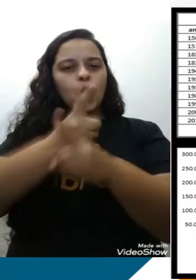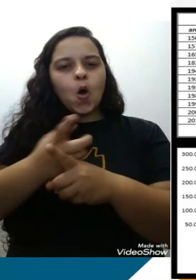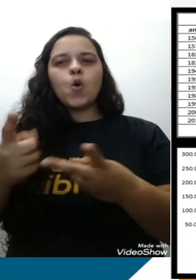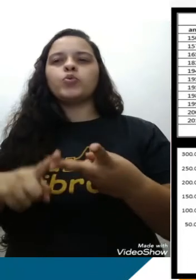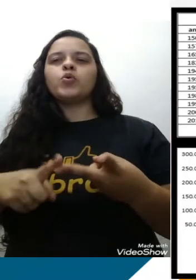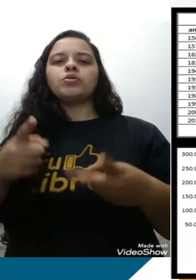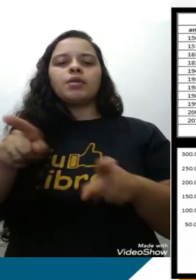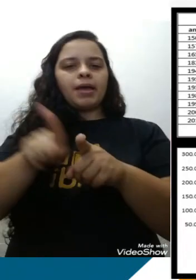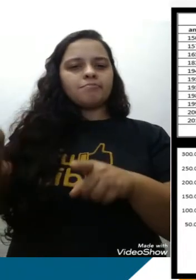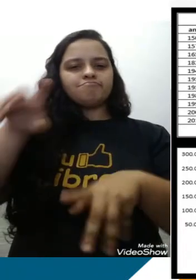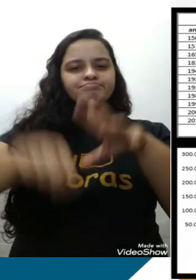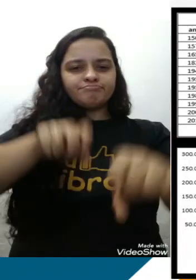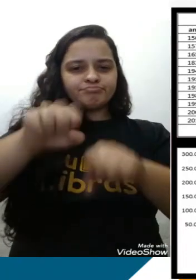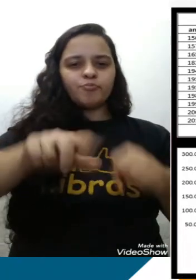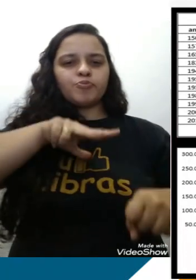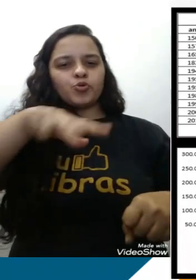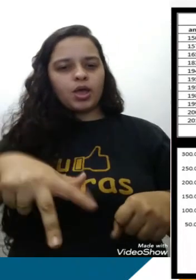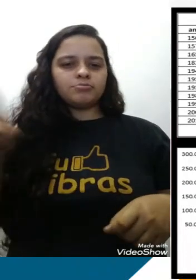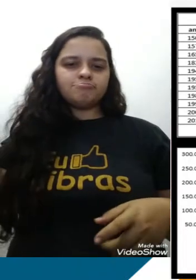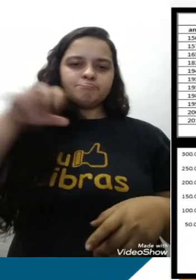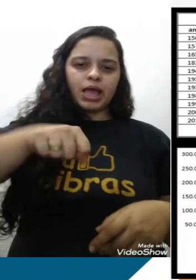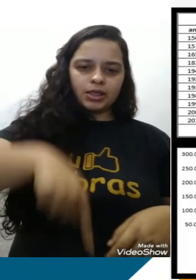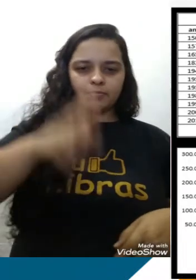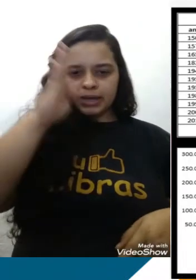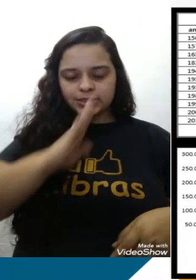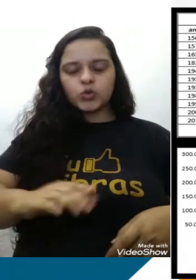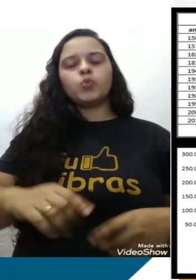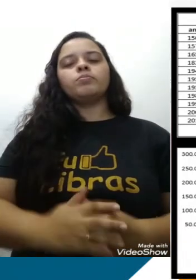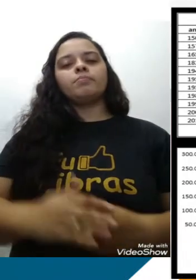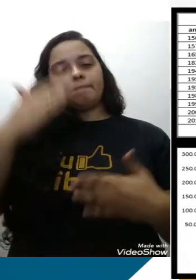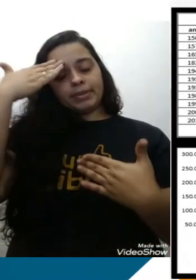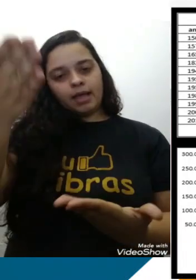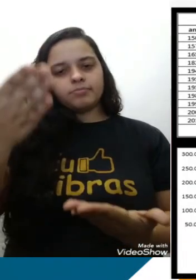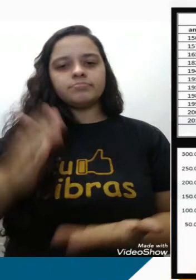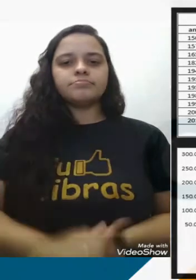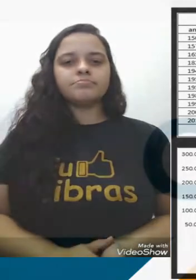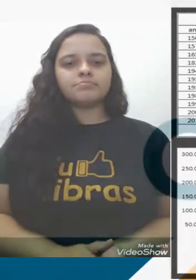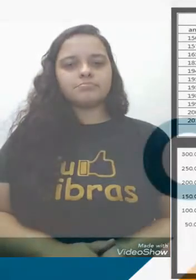conquista, dominação dos portugueses sobre os povos indígenas nativos da América. Obrigada!